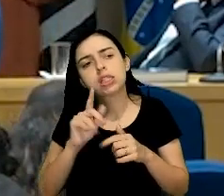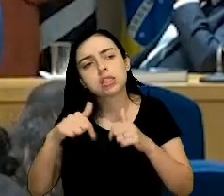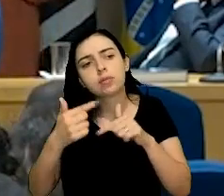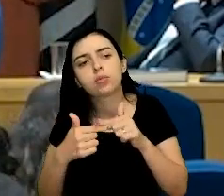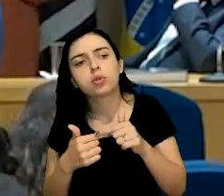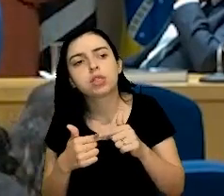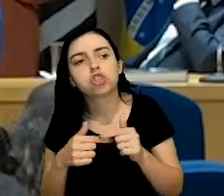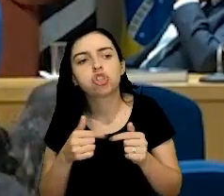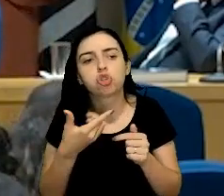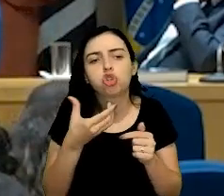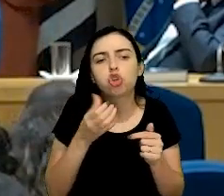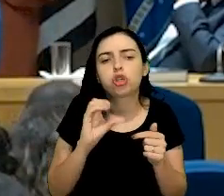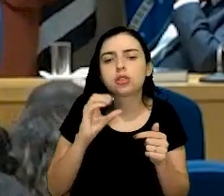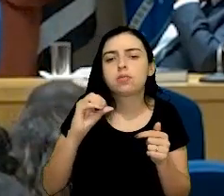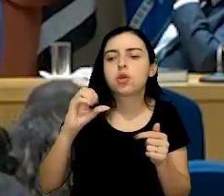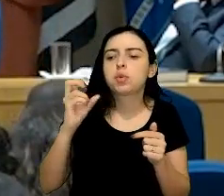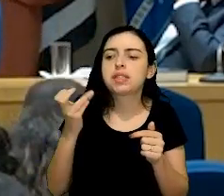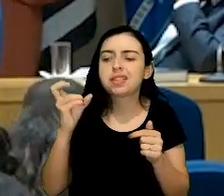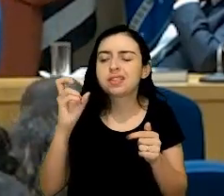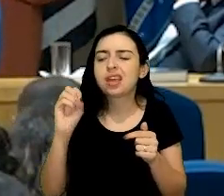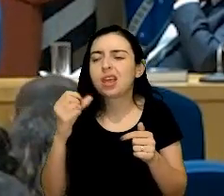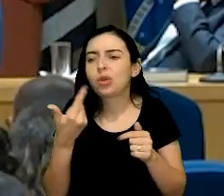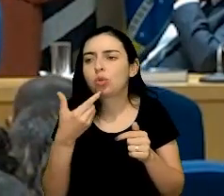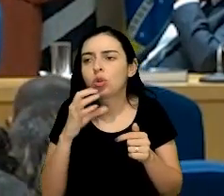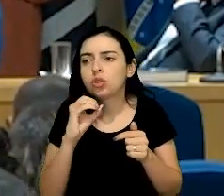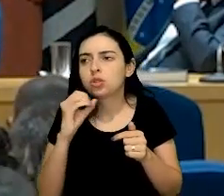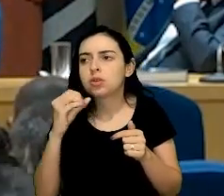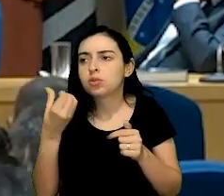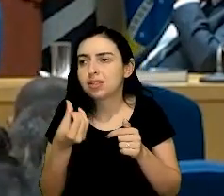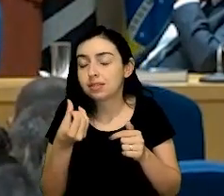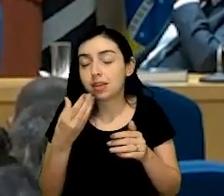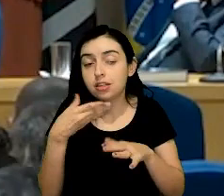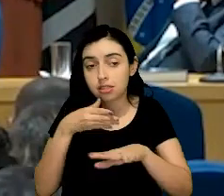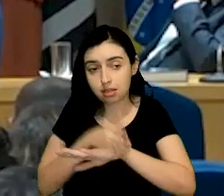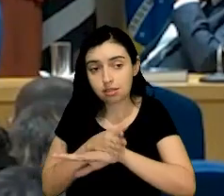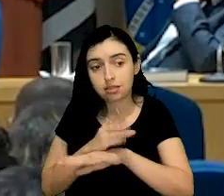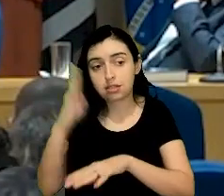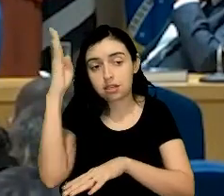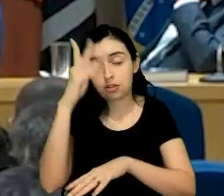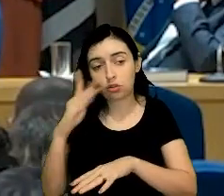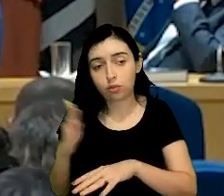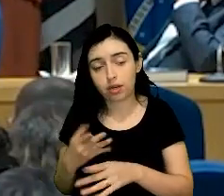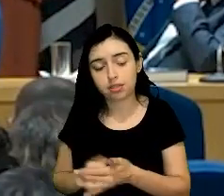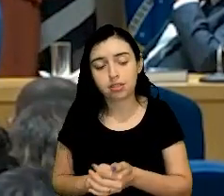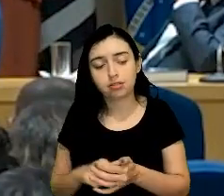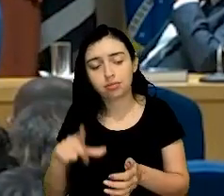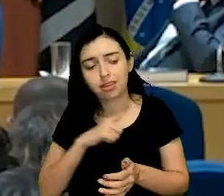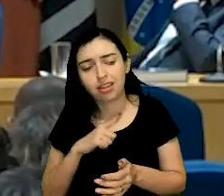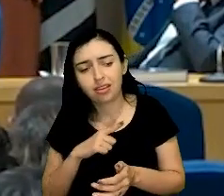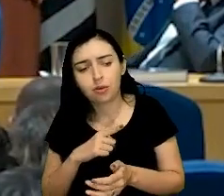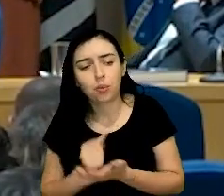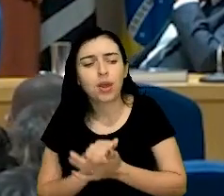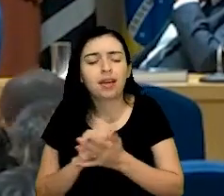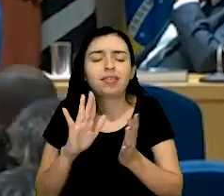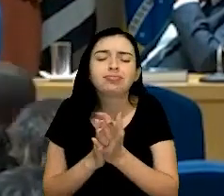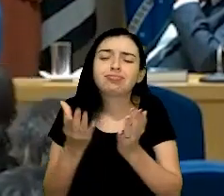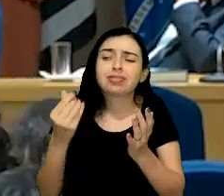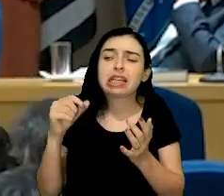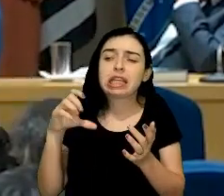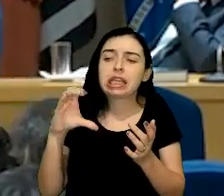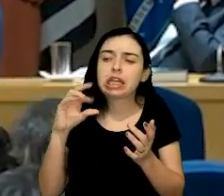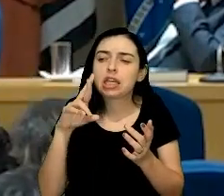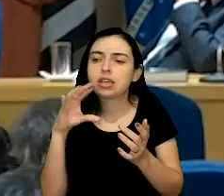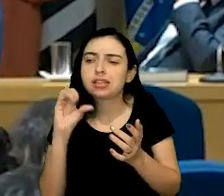e 2006, para o Brasil, ele tem a ver com a crise que já se instala na Venezuela nas empresas